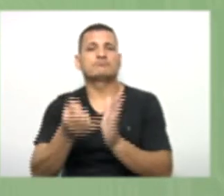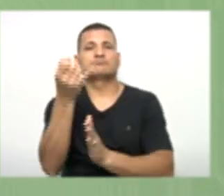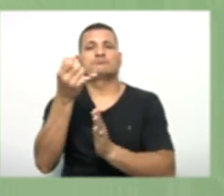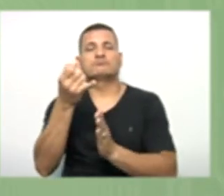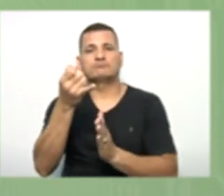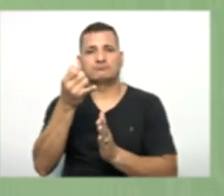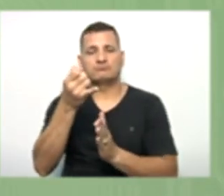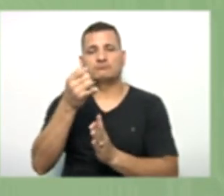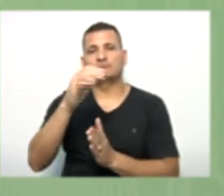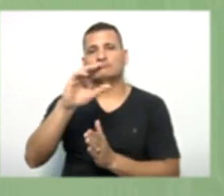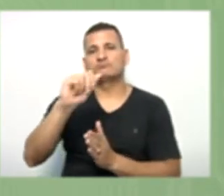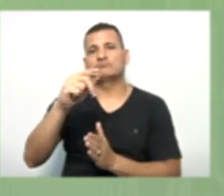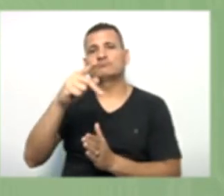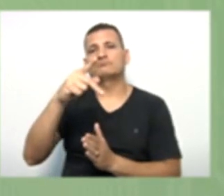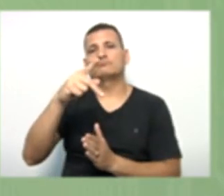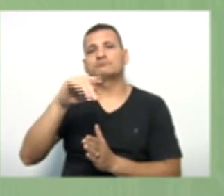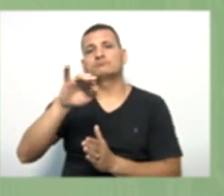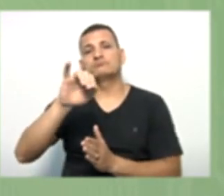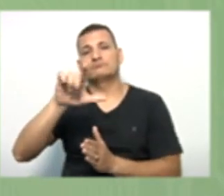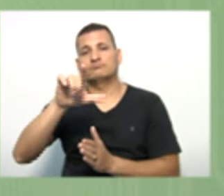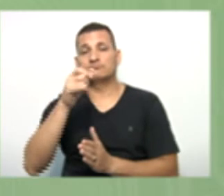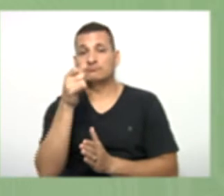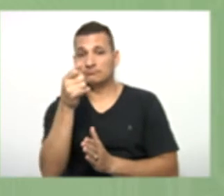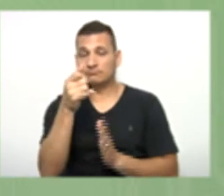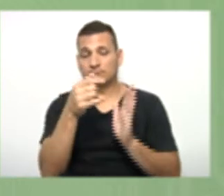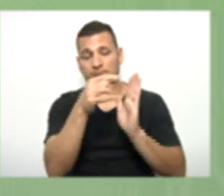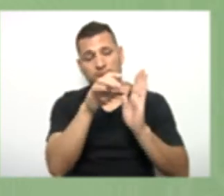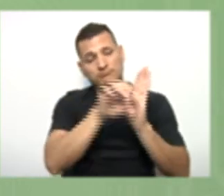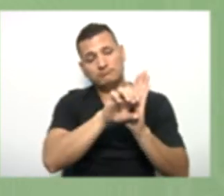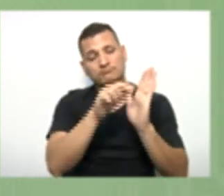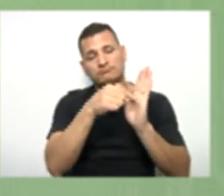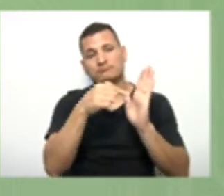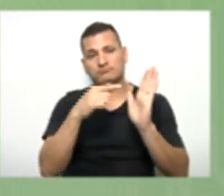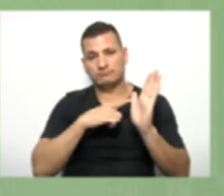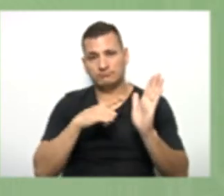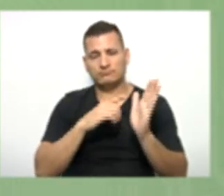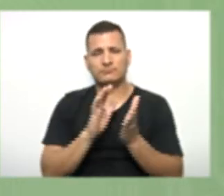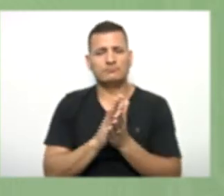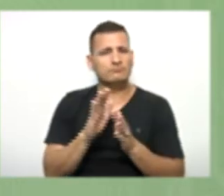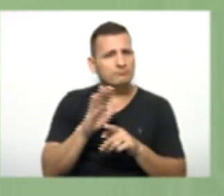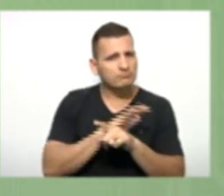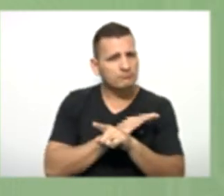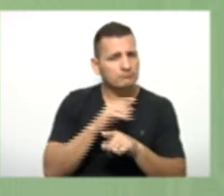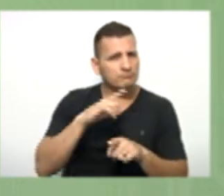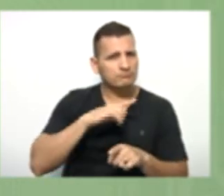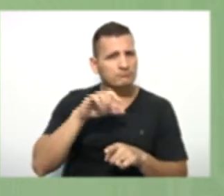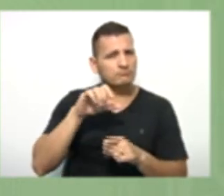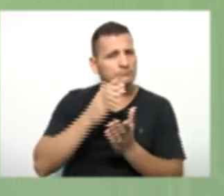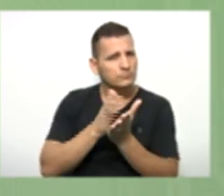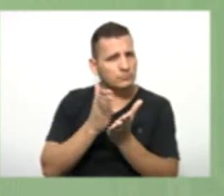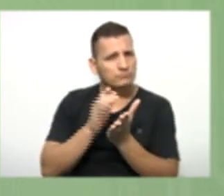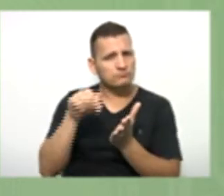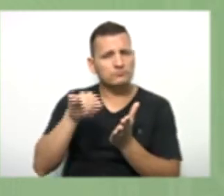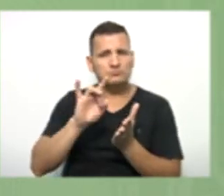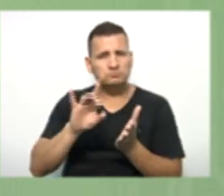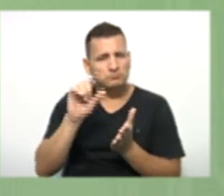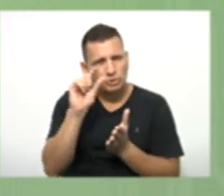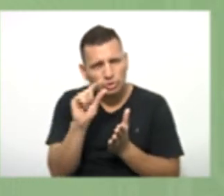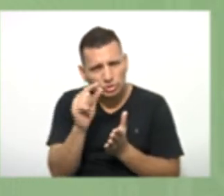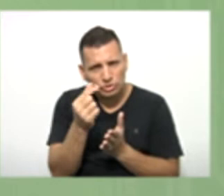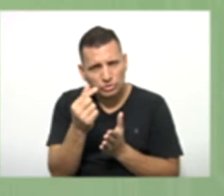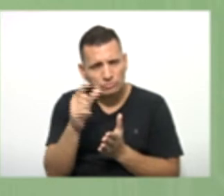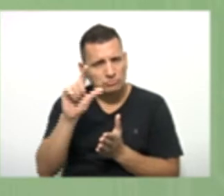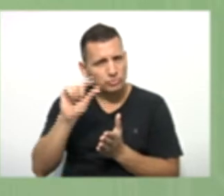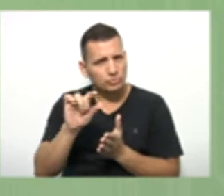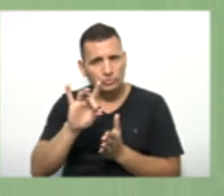se assim determinar o estatuto. Professora, estão perguntando aqui se essas sobras são sempre valores assim tão irrisórios, tão pequenininhos.